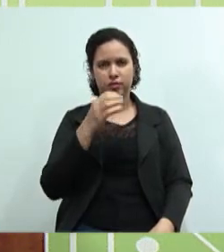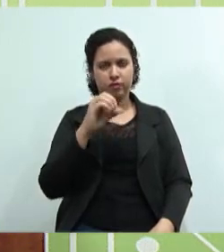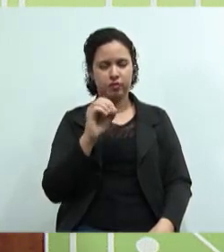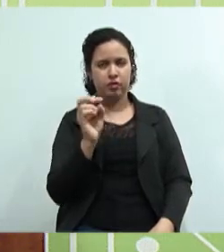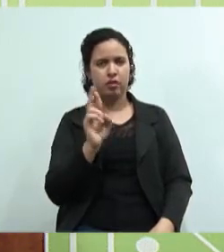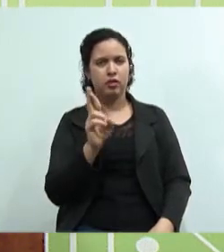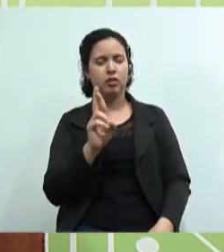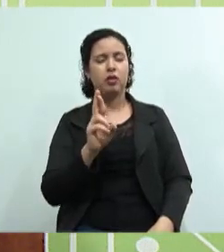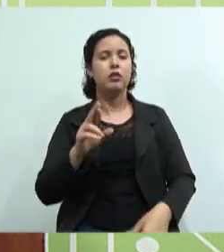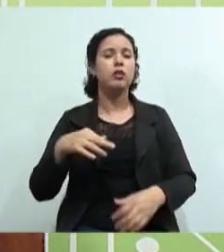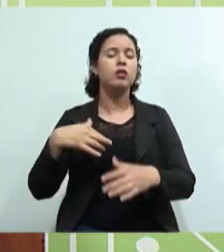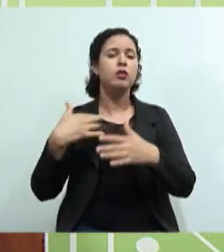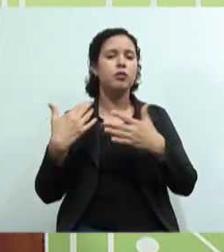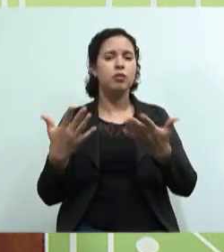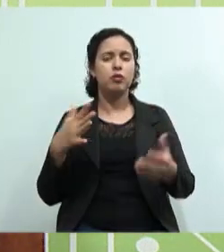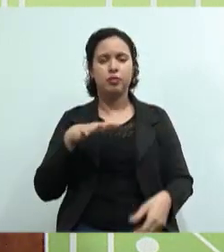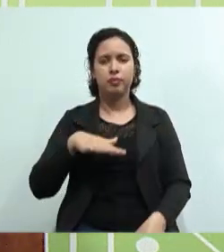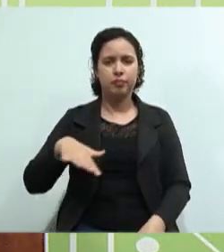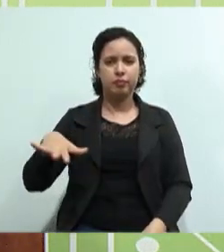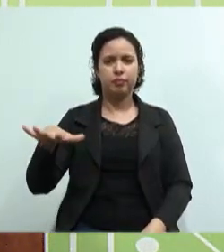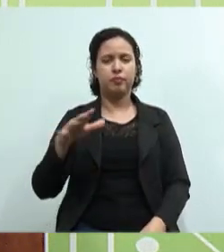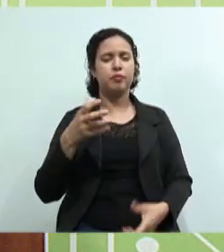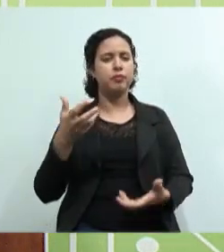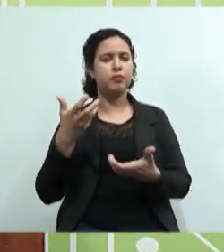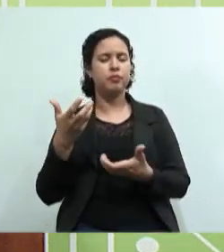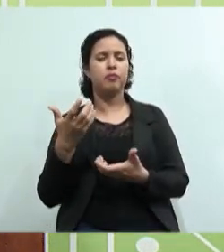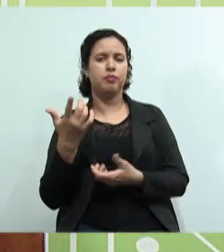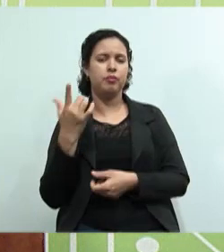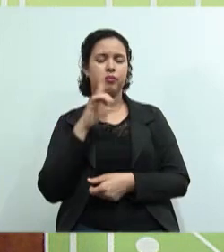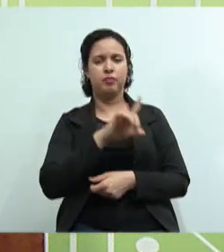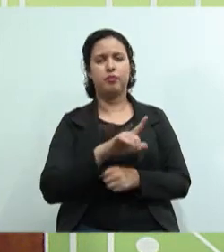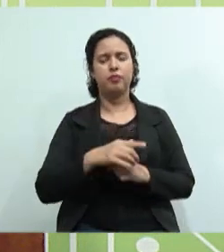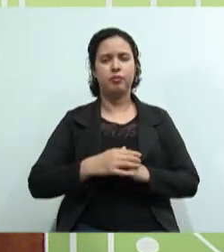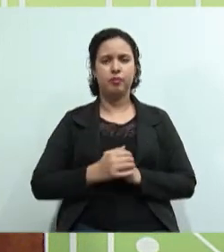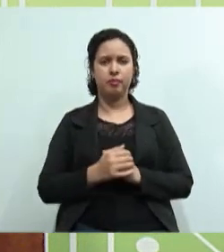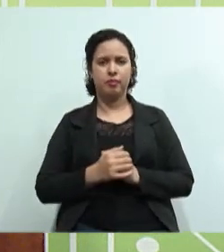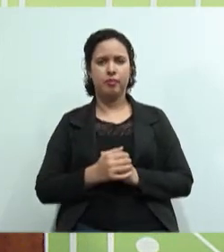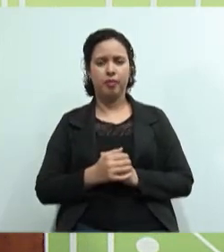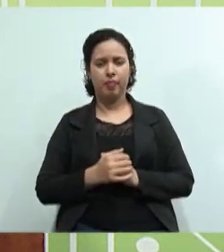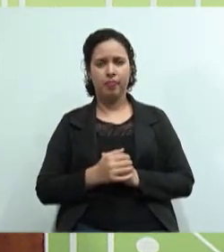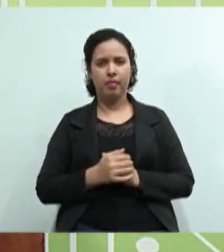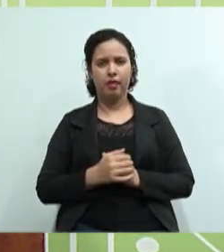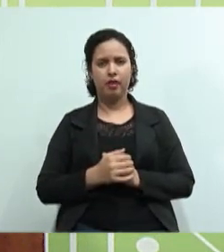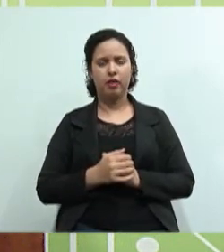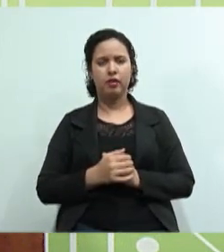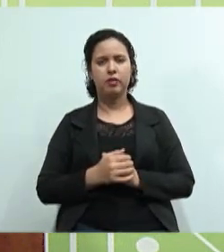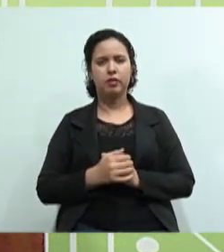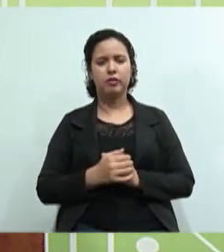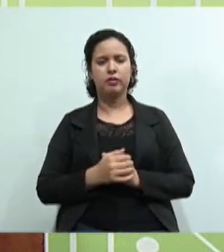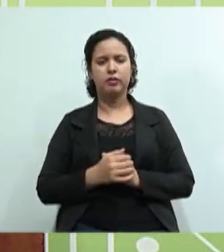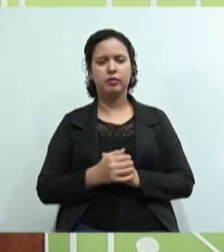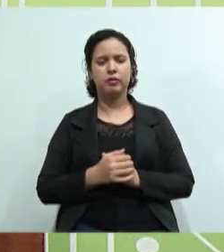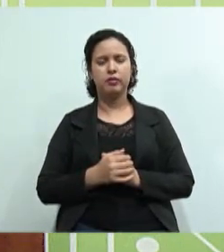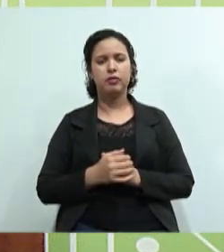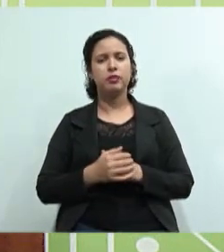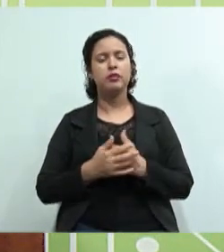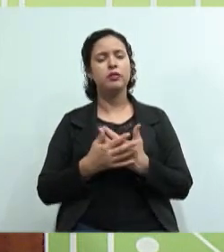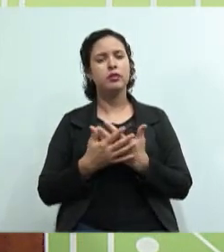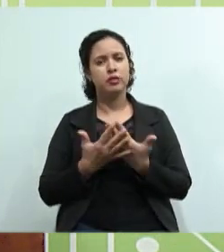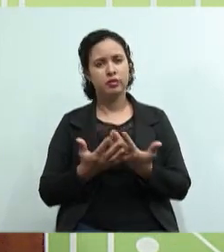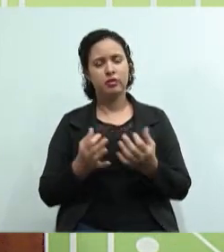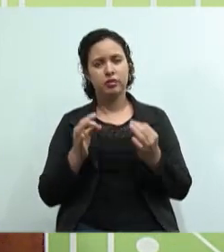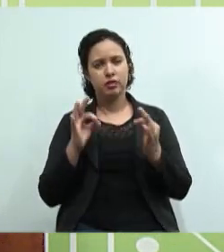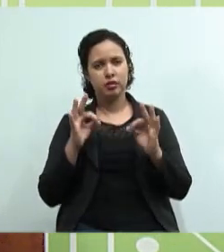mercado. Qual mercado eu quero atingir? Porque se eles não tivessem feito isso, o que iria acontecer? Né, com